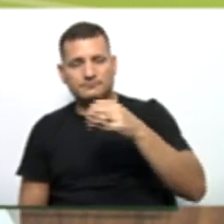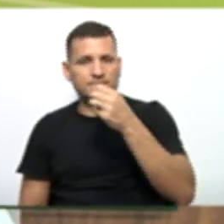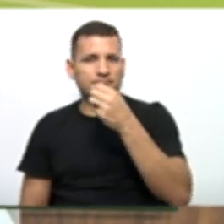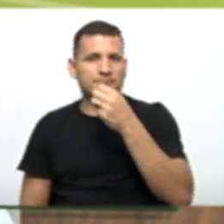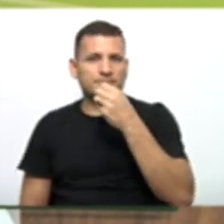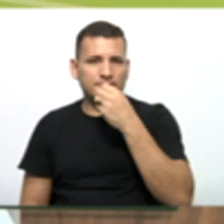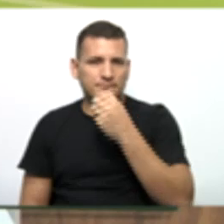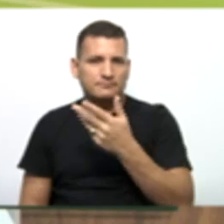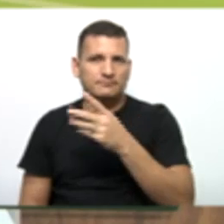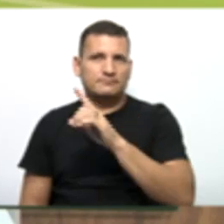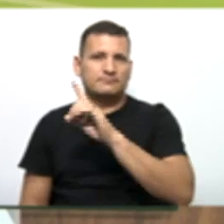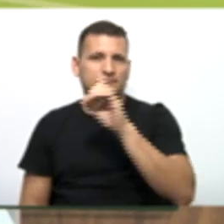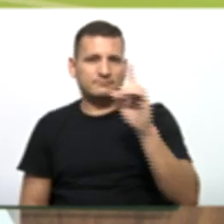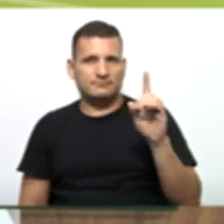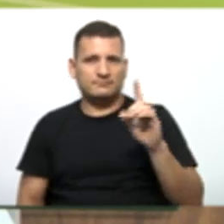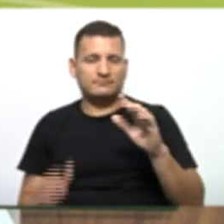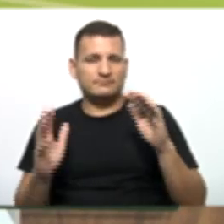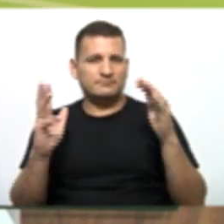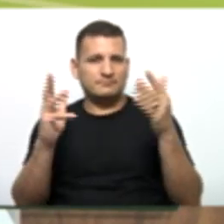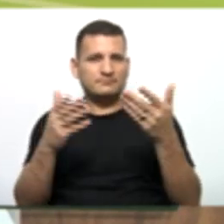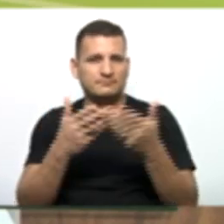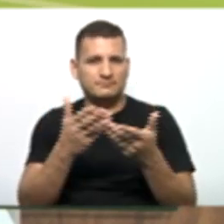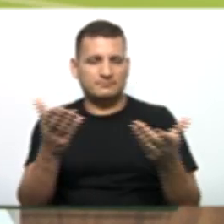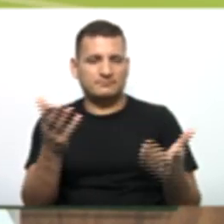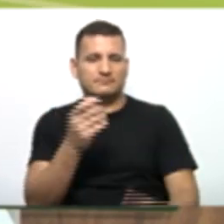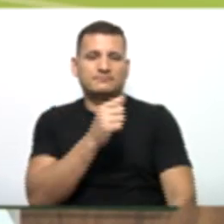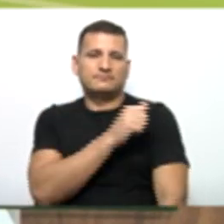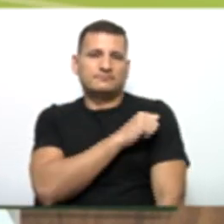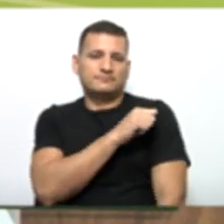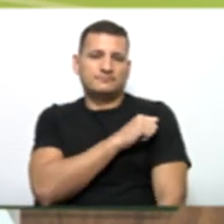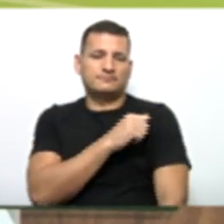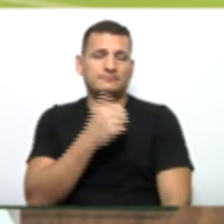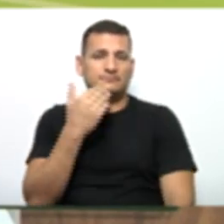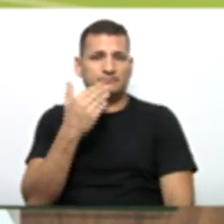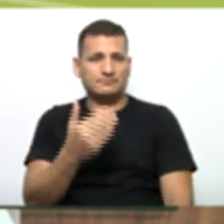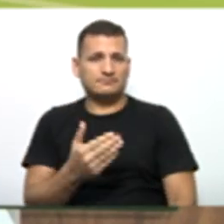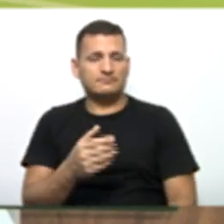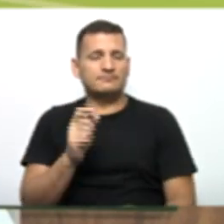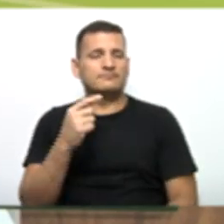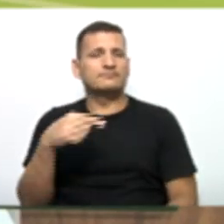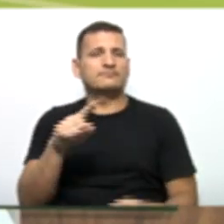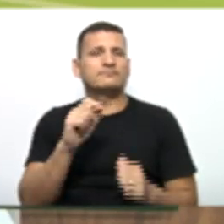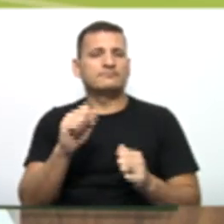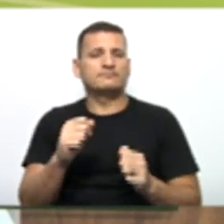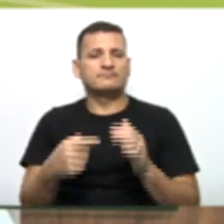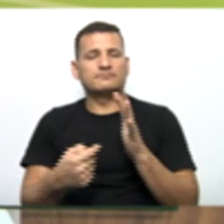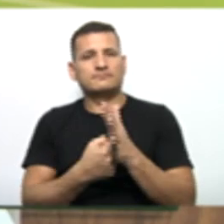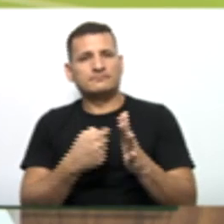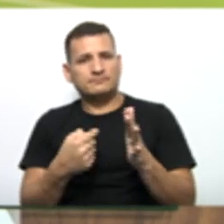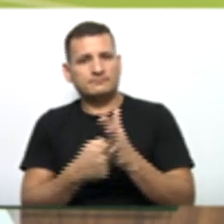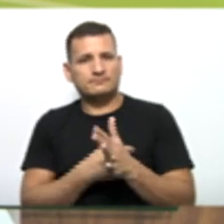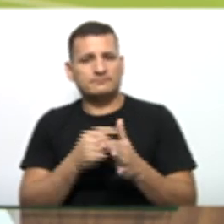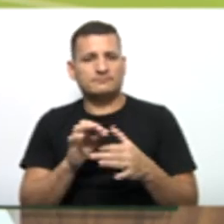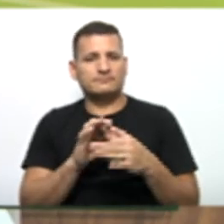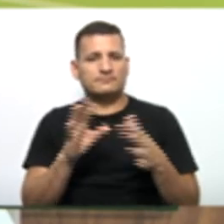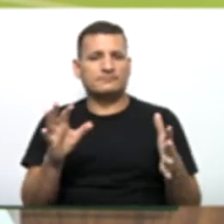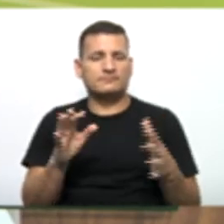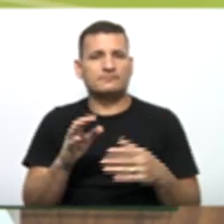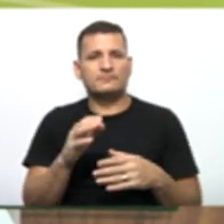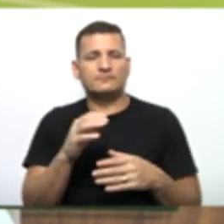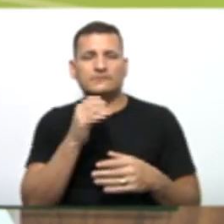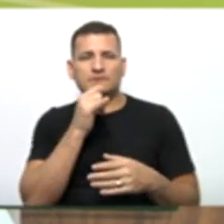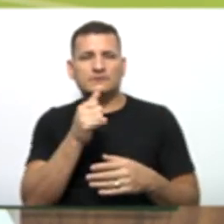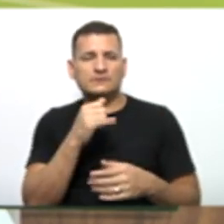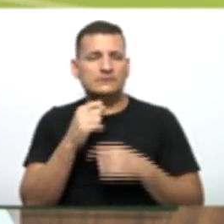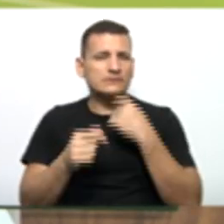Todos os alunos também. Eu peço para que vocês participem bastante também, tire as suas dúvidas, mande sua pergunta, não pode ficar com